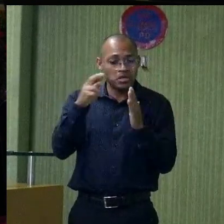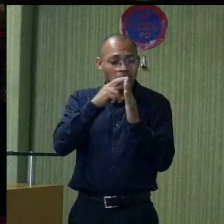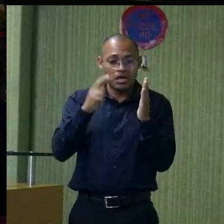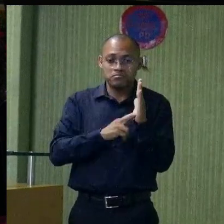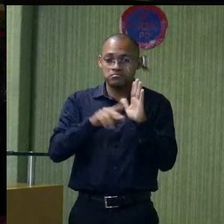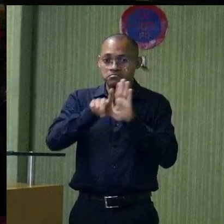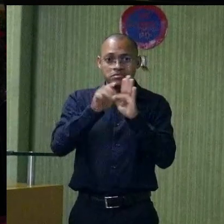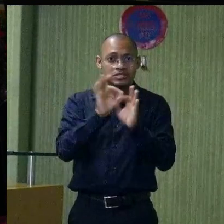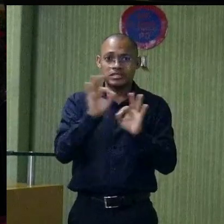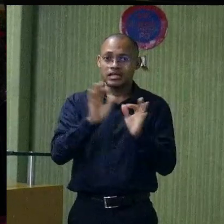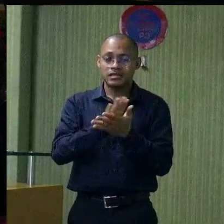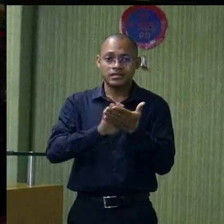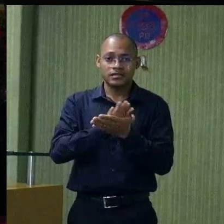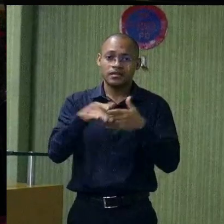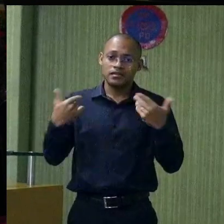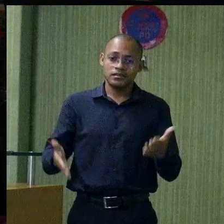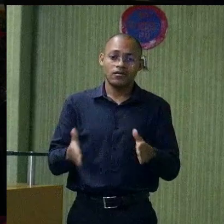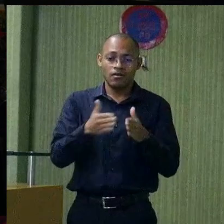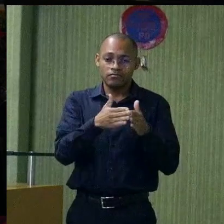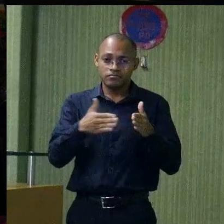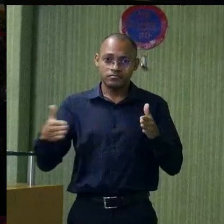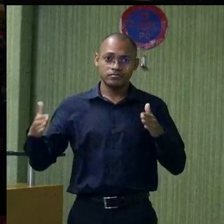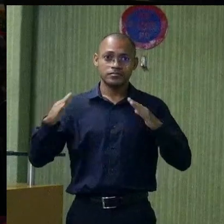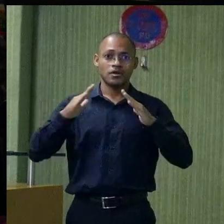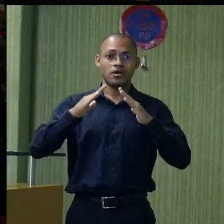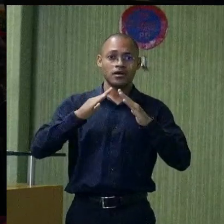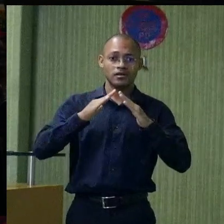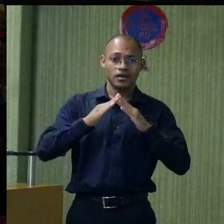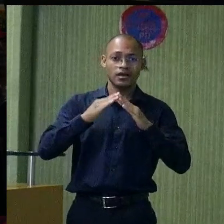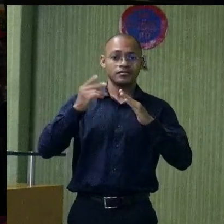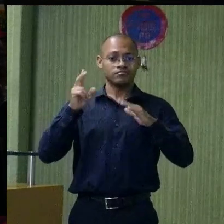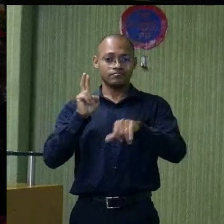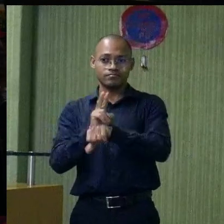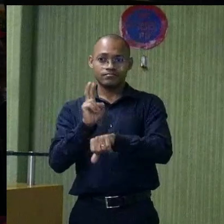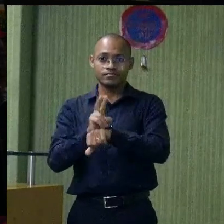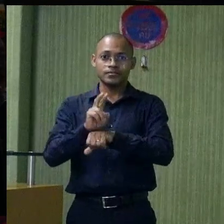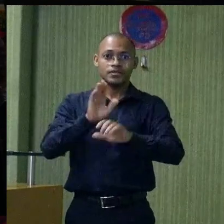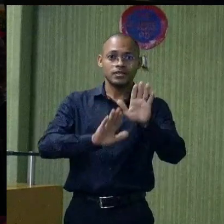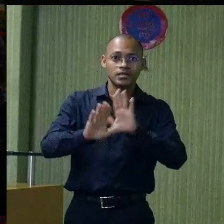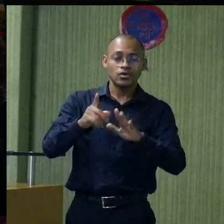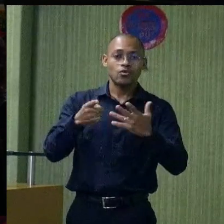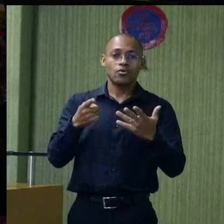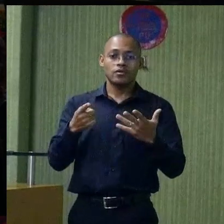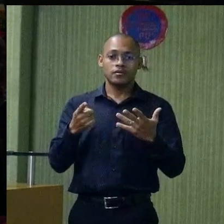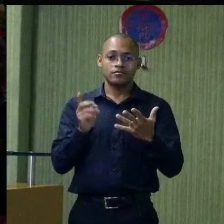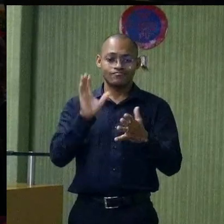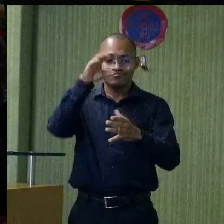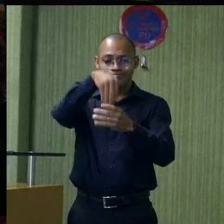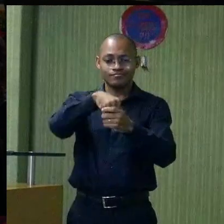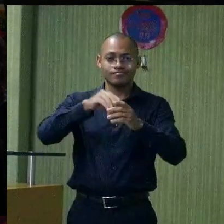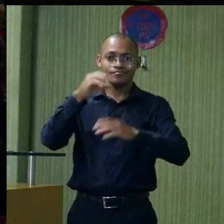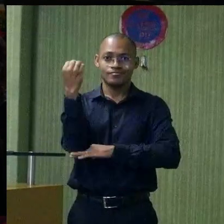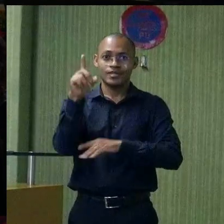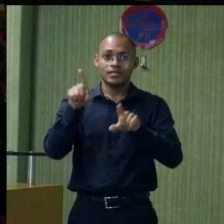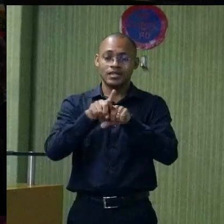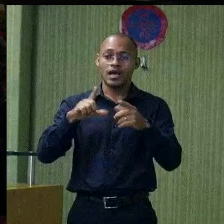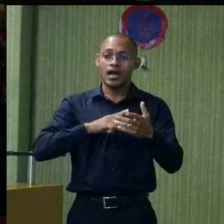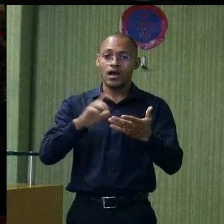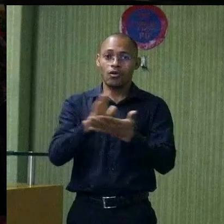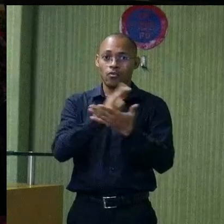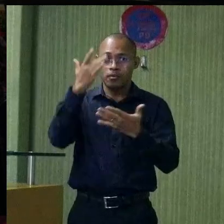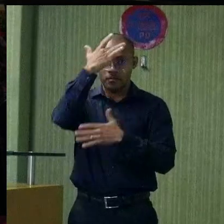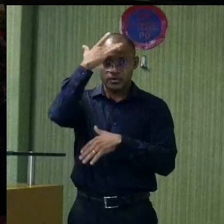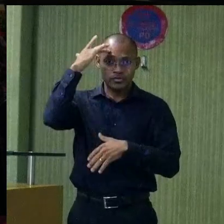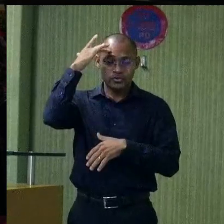abrigos por muito tempo pessoas de Eldorado morando em Porto Alegre pessoas de Canoas morando em